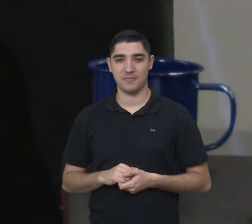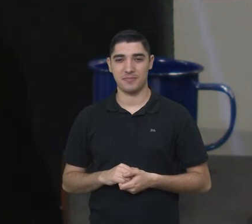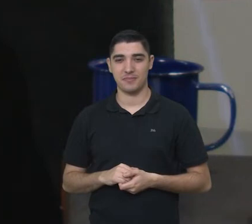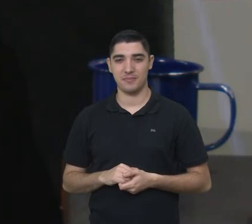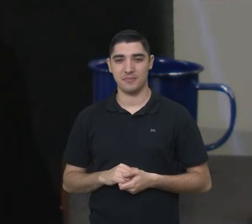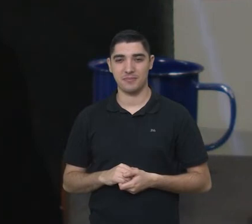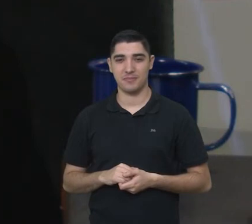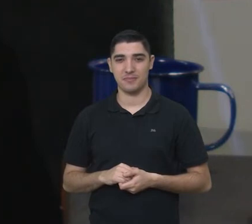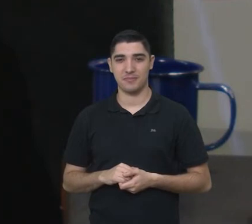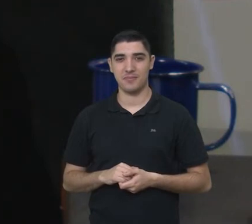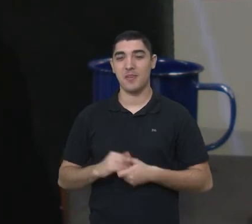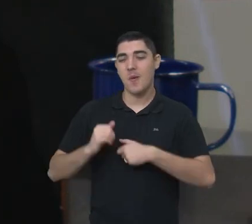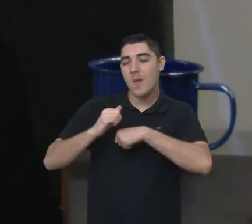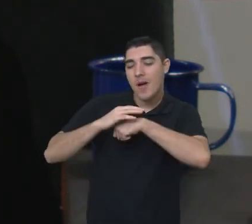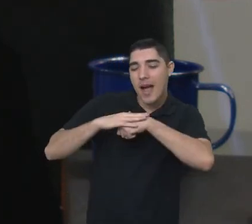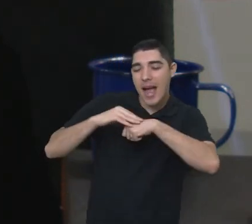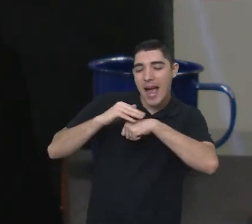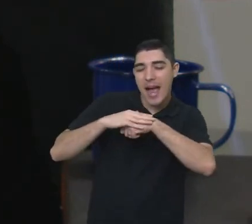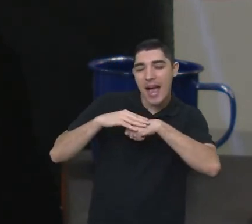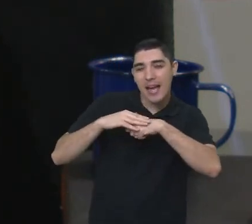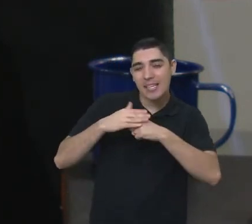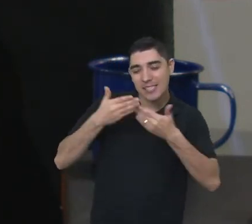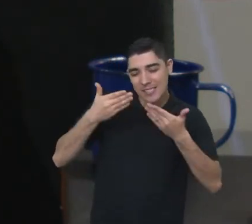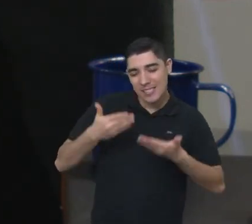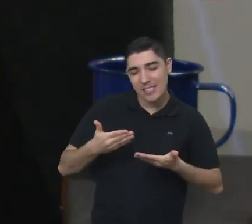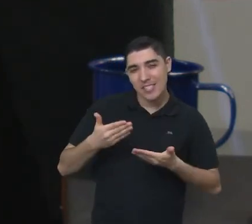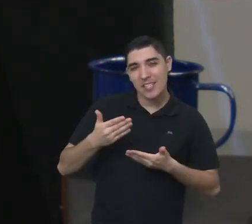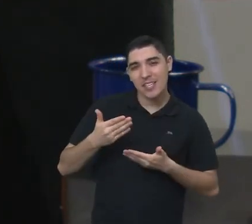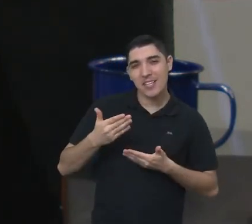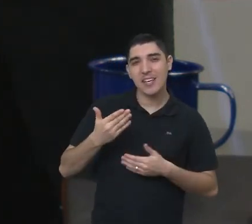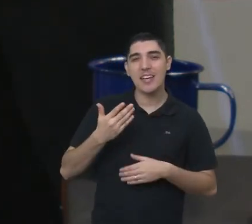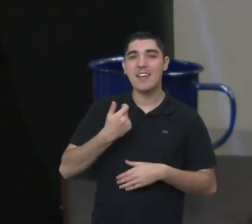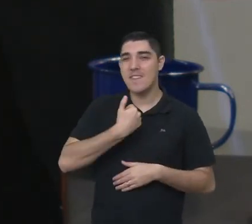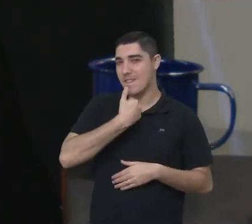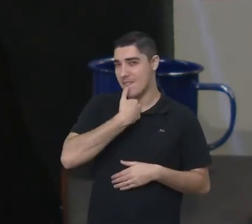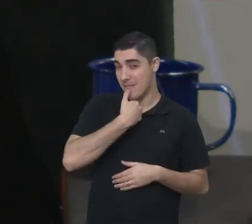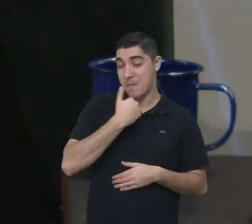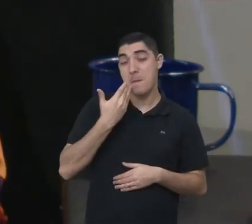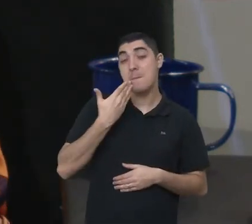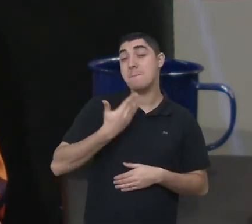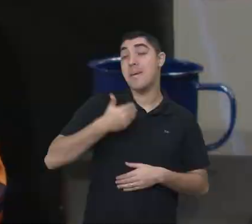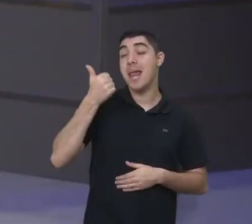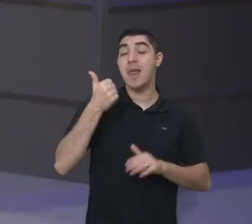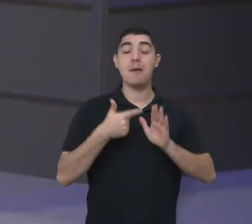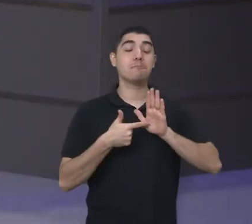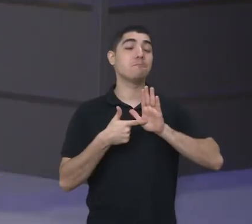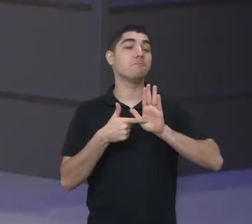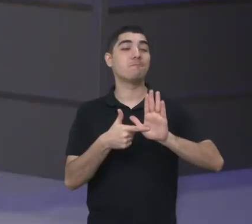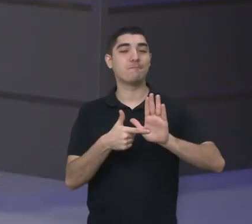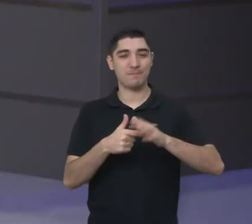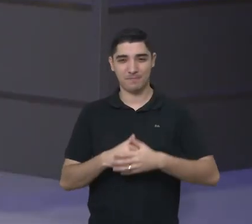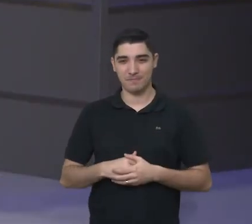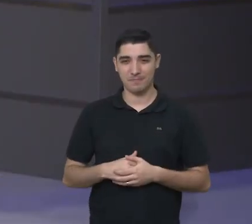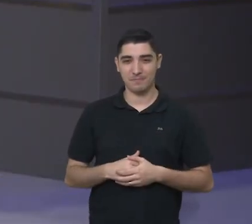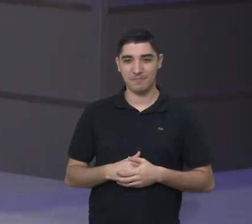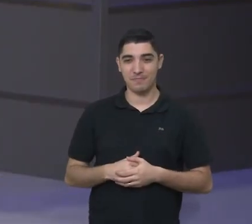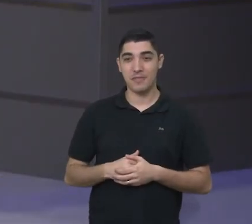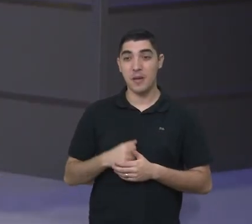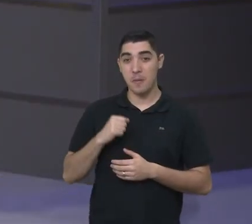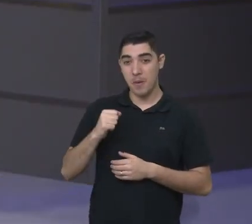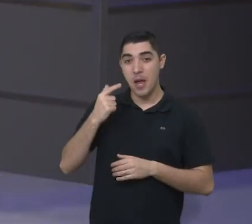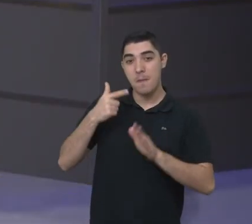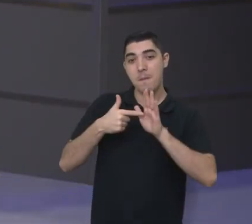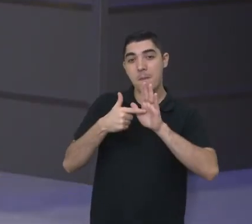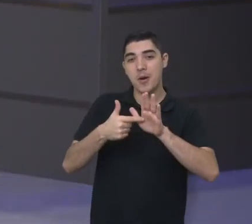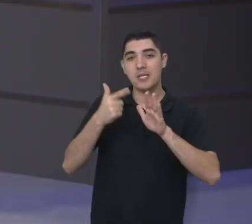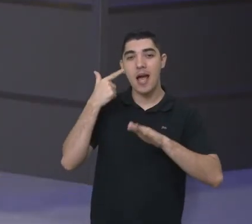Com carinho para Vitor, o melhor apresentador. Pode mostrar, você pega aqui, Joninha. Pode mostrar pra